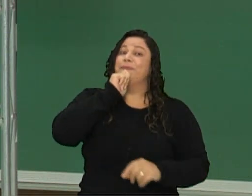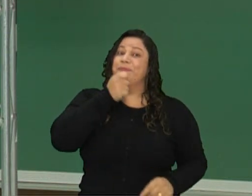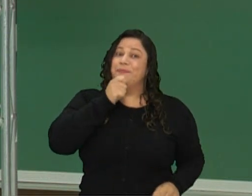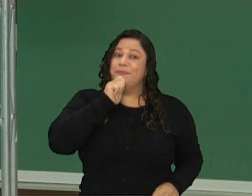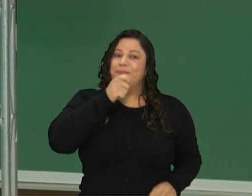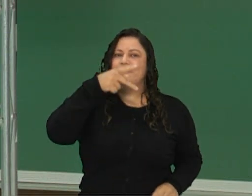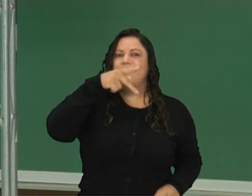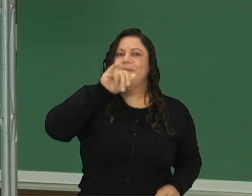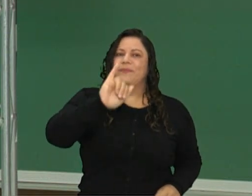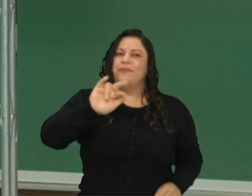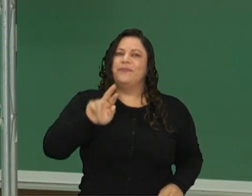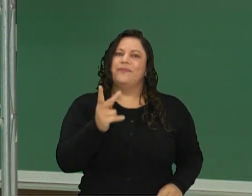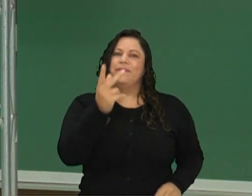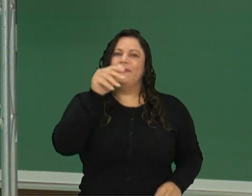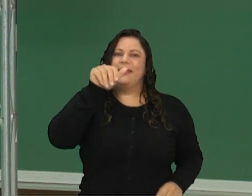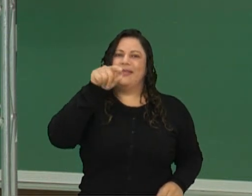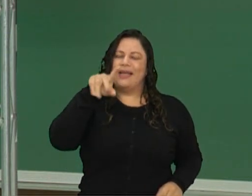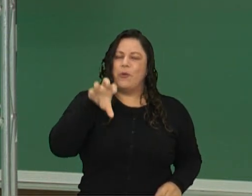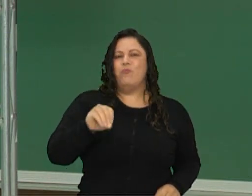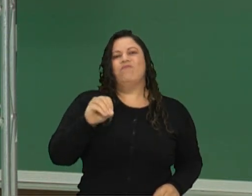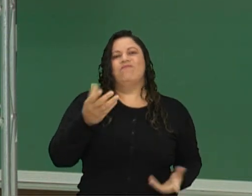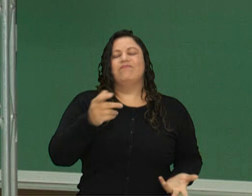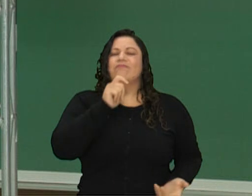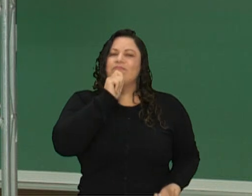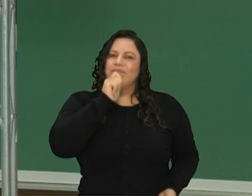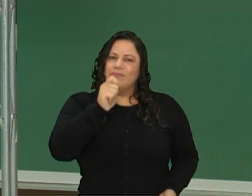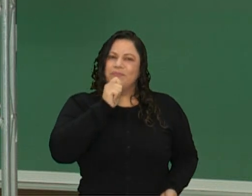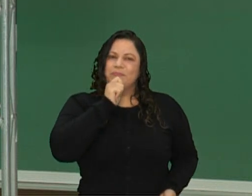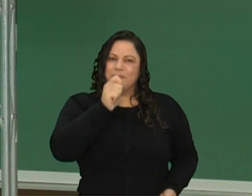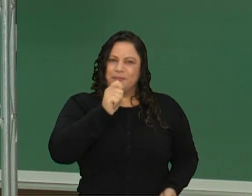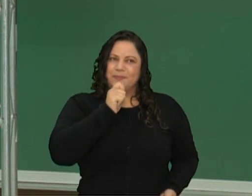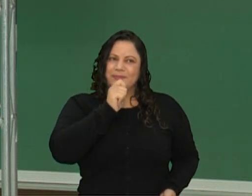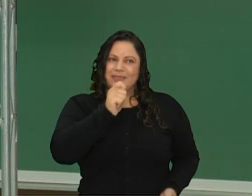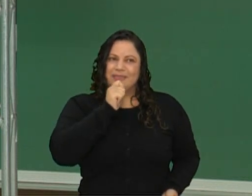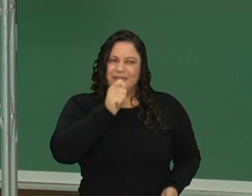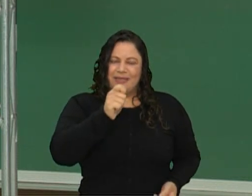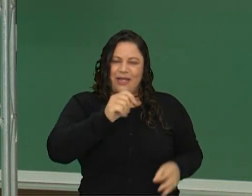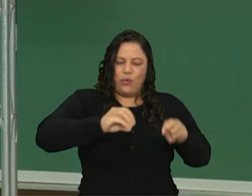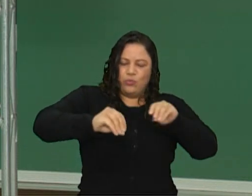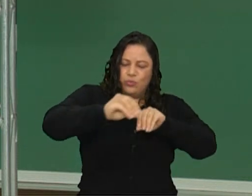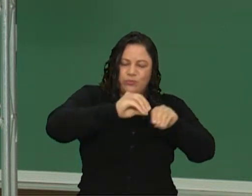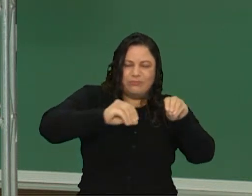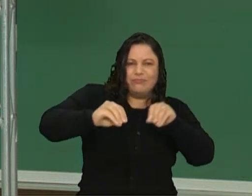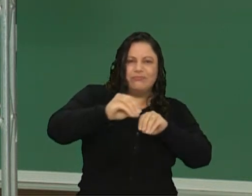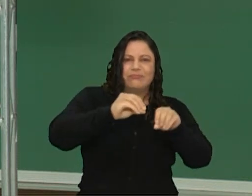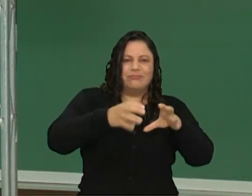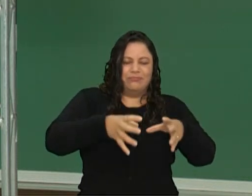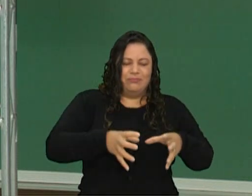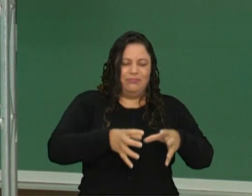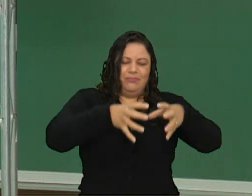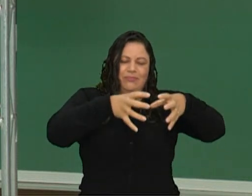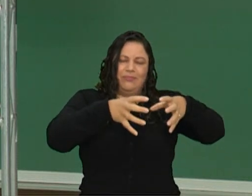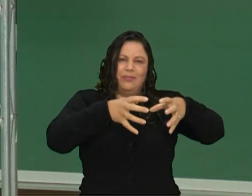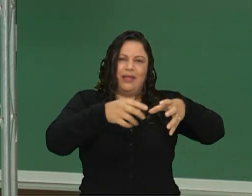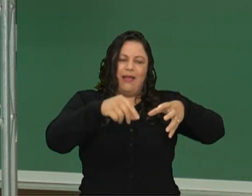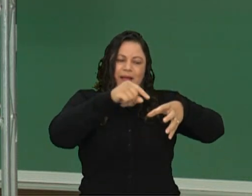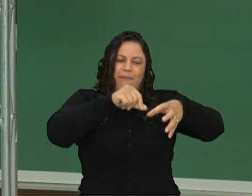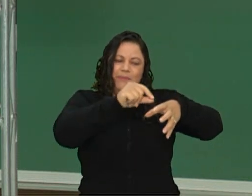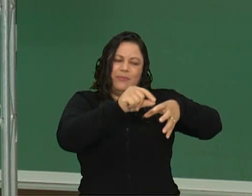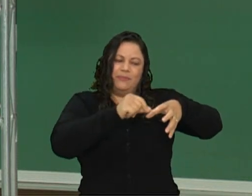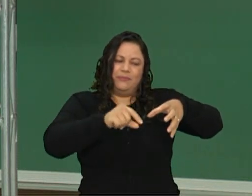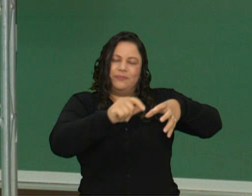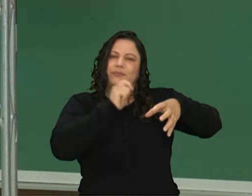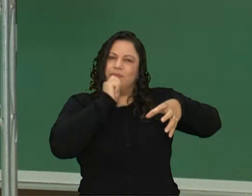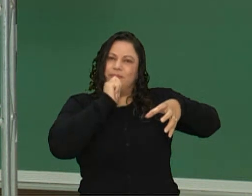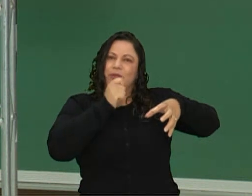Pinhão, olha o nosso famoso pinhão, alguns soltos e outros na pinha. Nada mais típico, próprio do